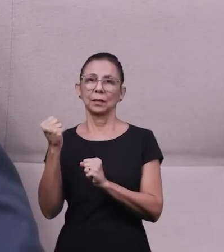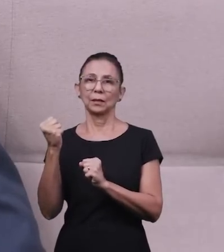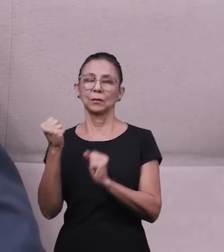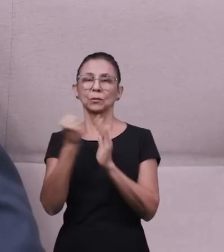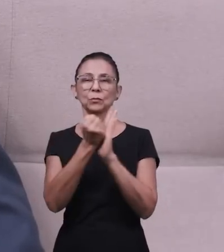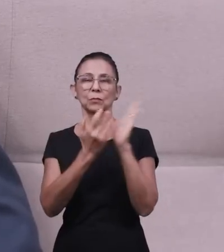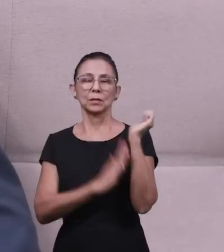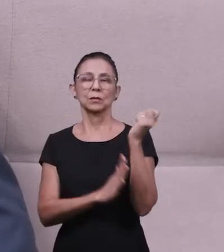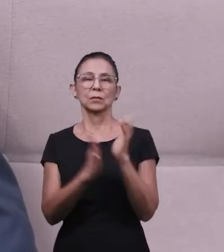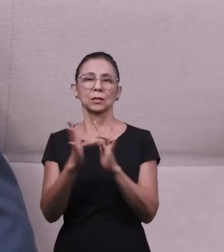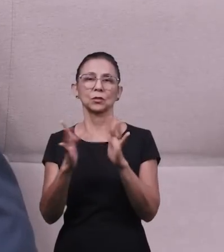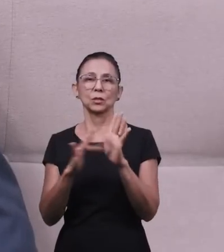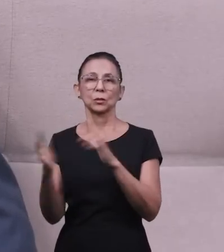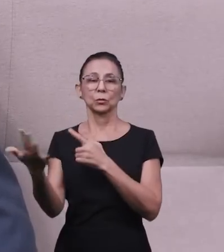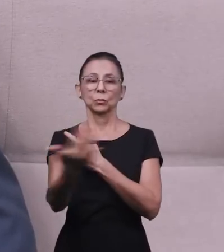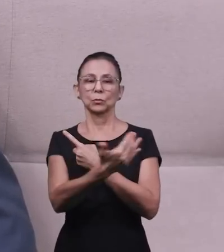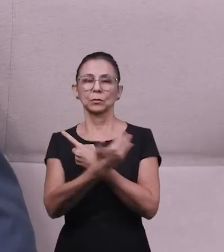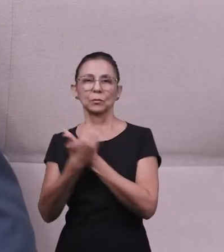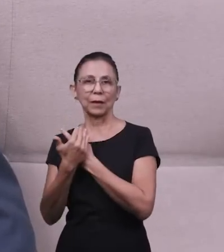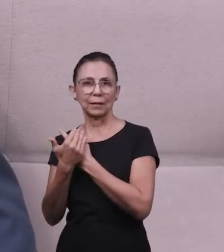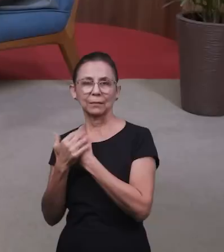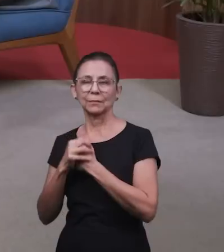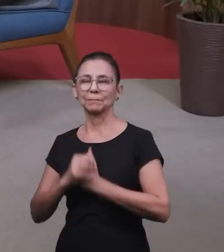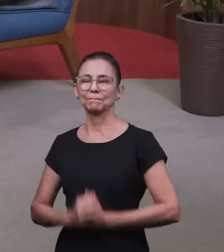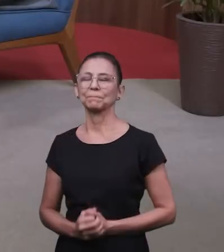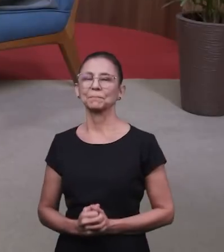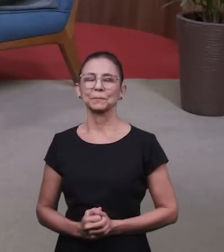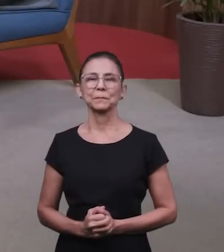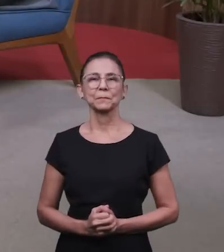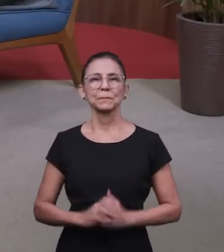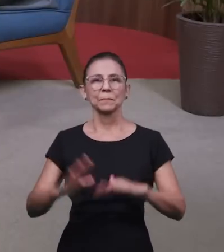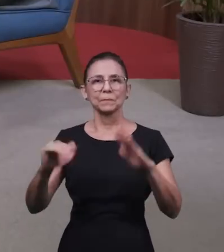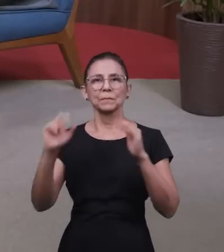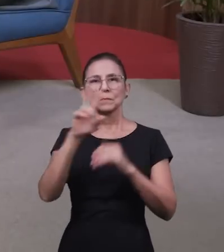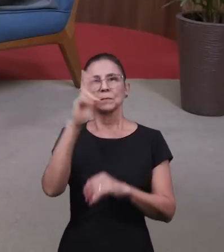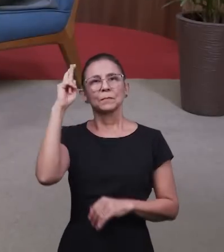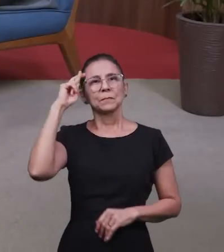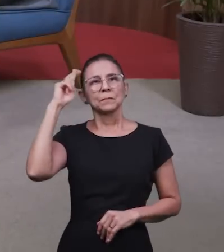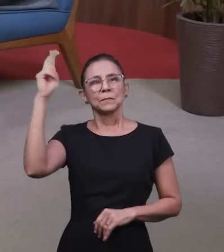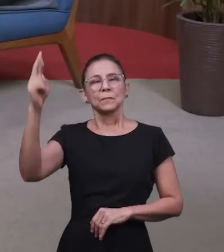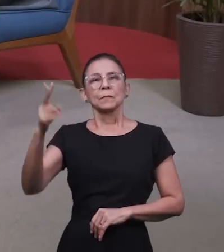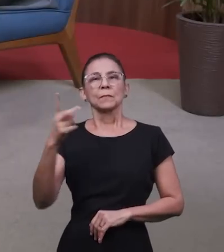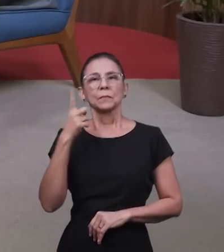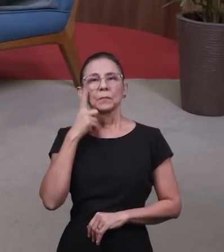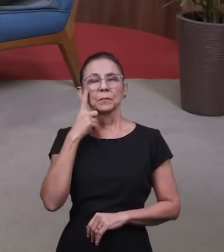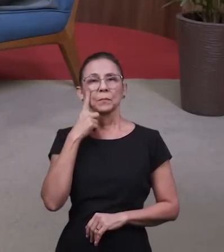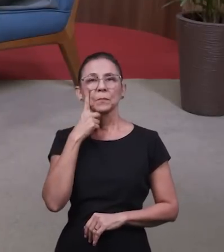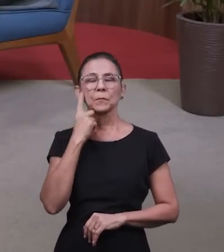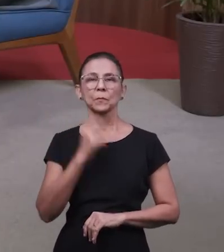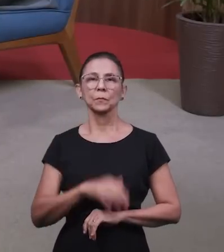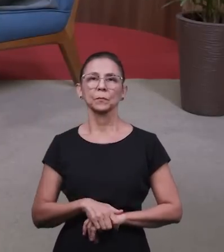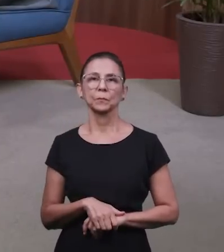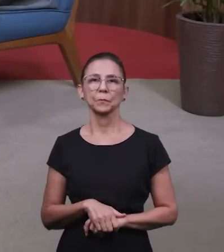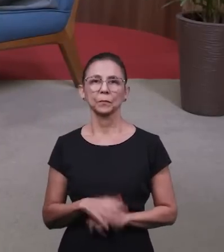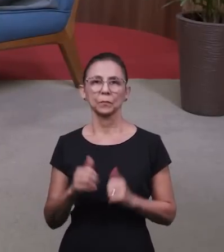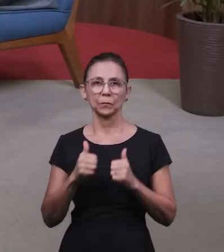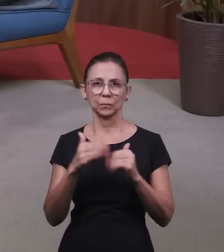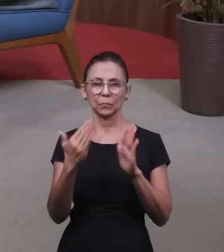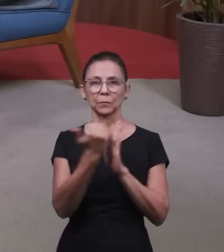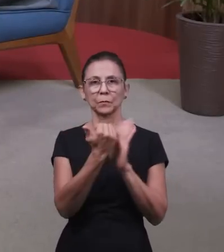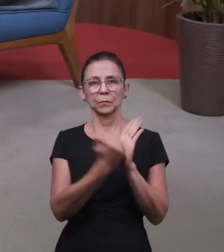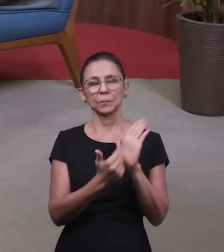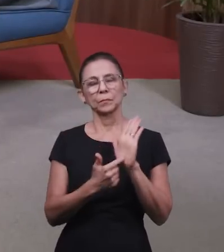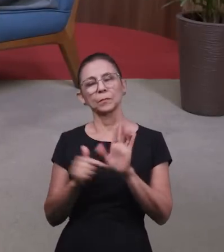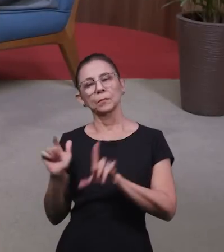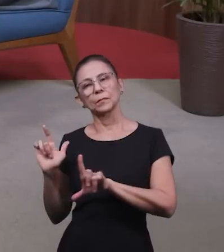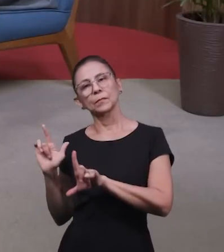poder glorioso do sangue de Jesus. Amém. Louvado Glória a seja Deus. o nome do Senhor. Amém. Olha só, a gente mostrou no